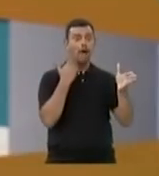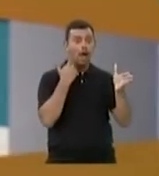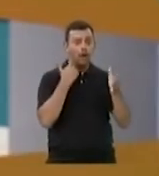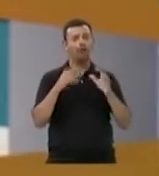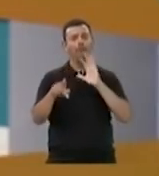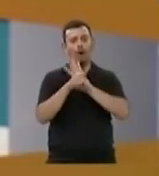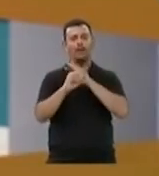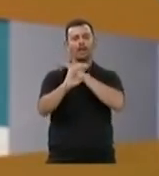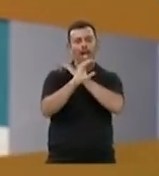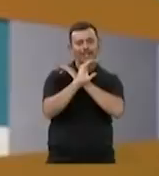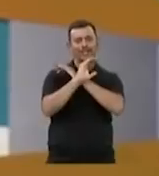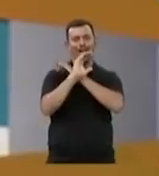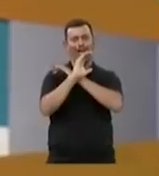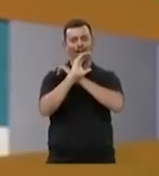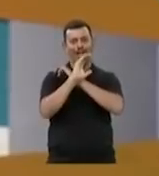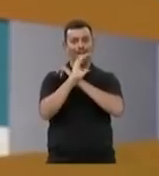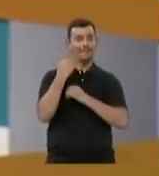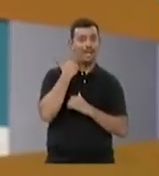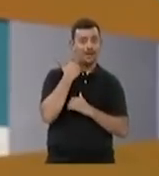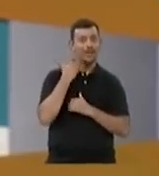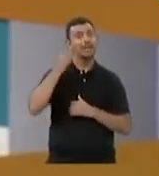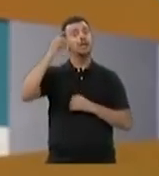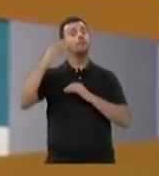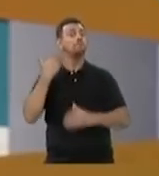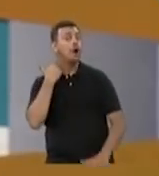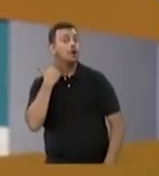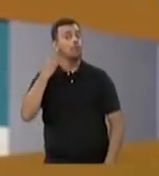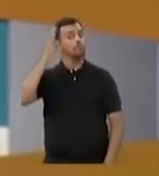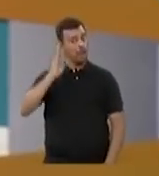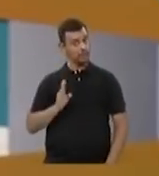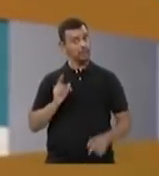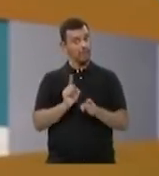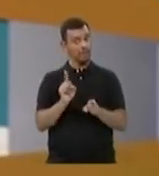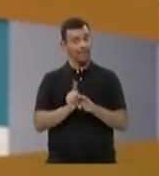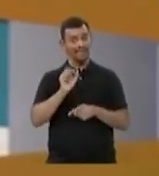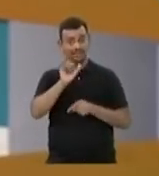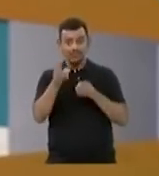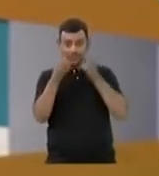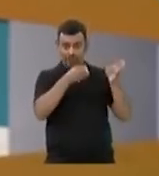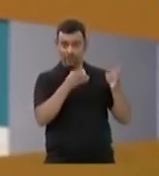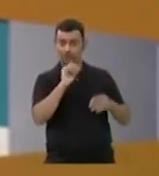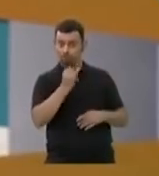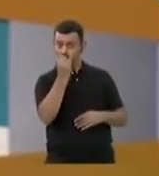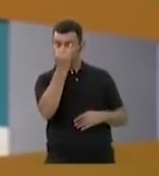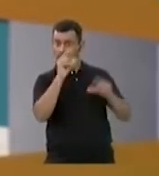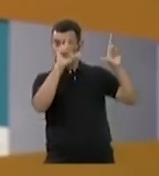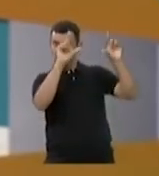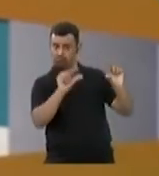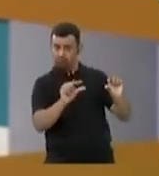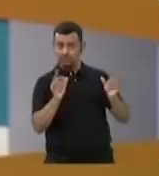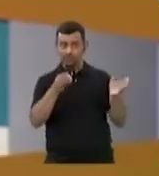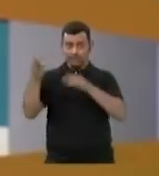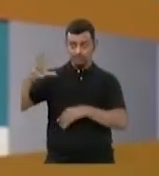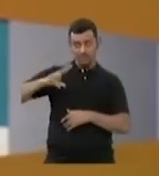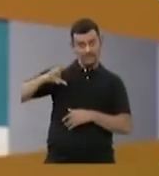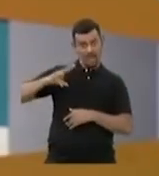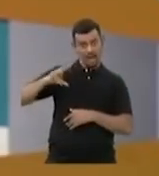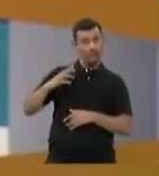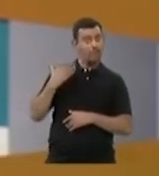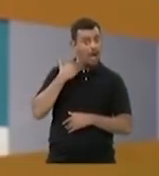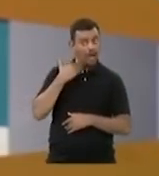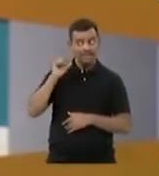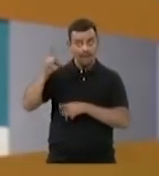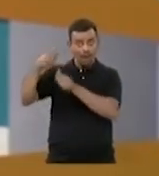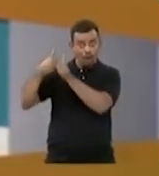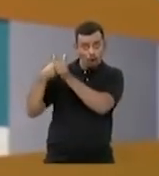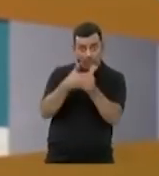ea caixa econômica banco do brasil baixa os juros os bancos privados têm que vir atrás senão perdem a clientela assim nós